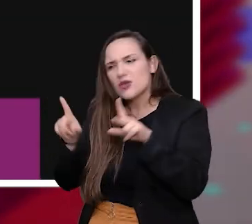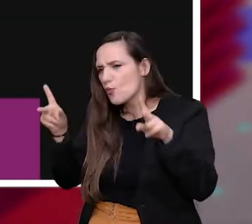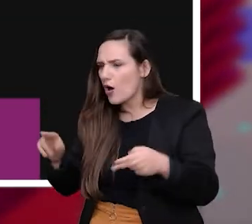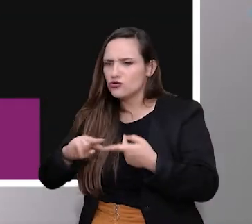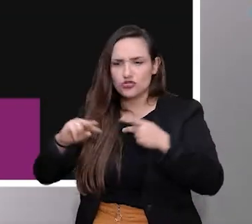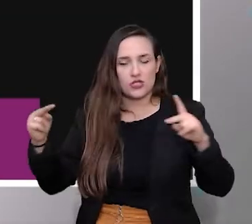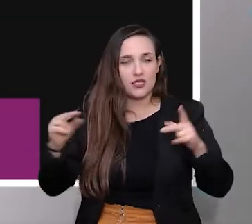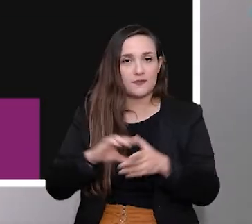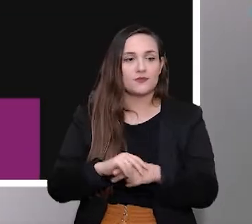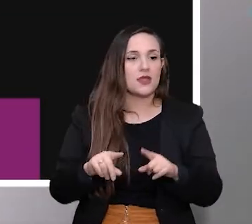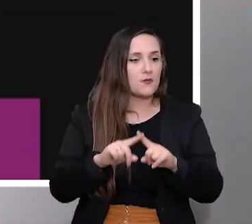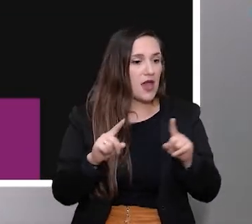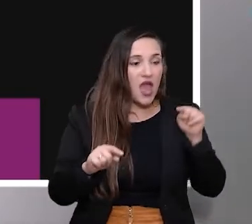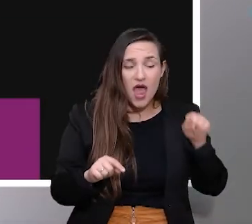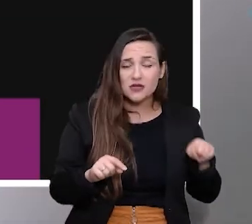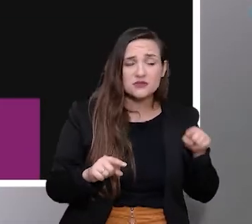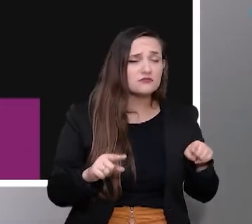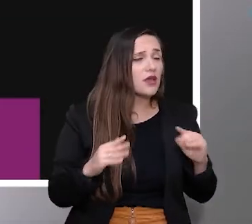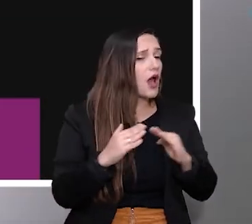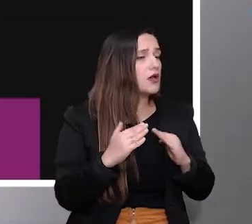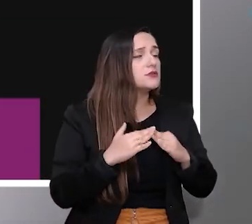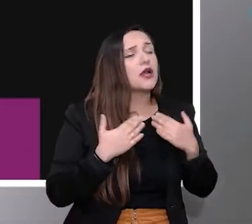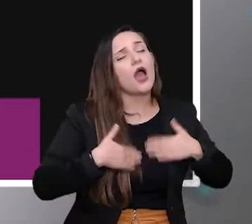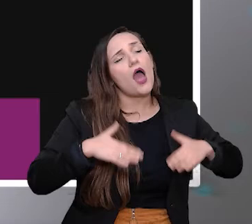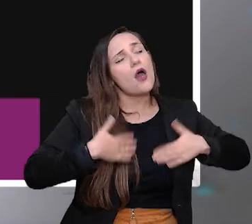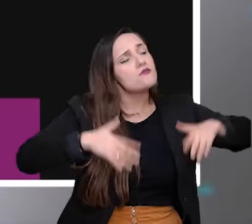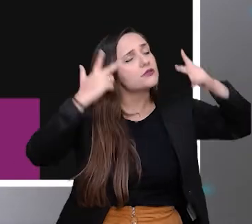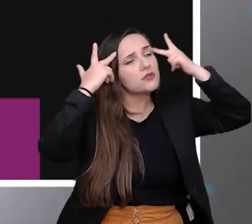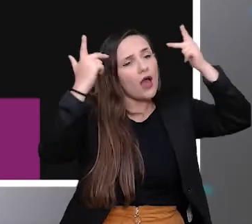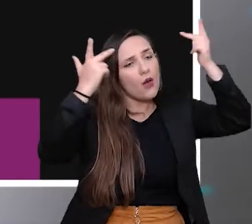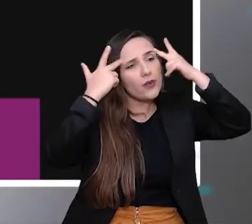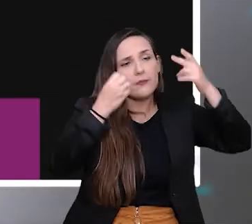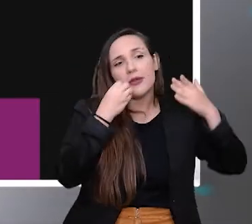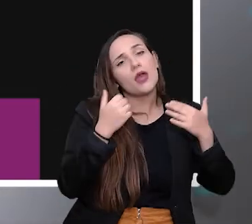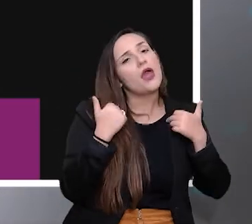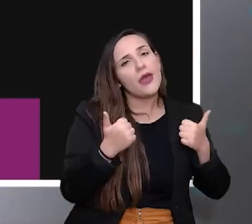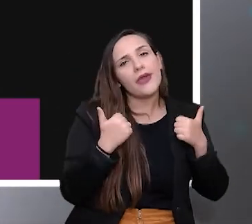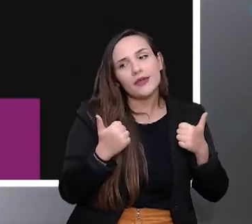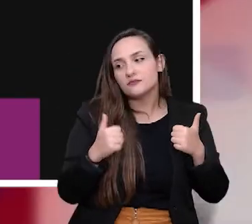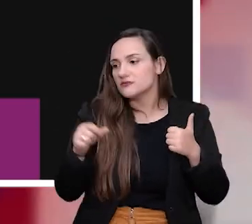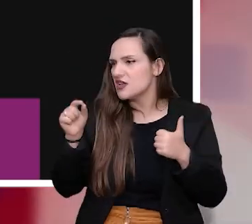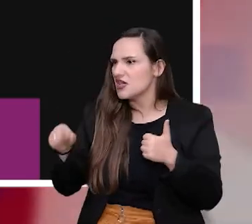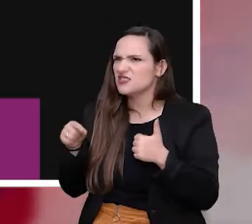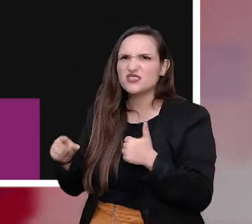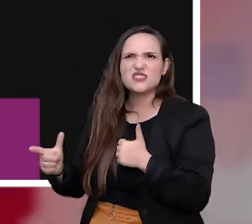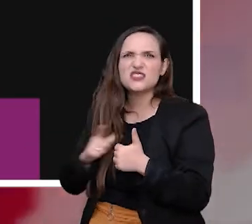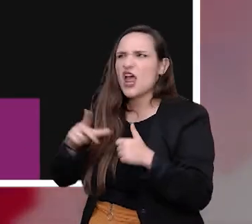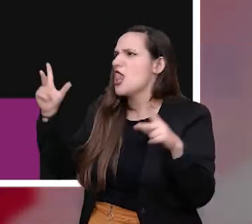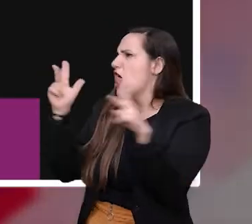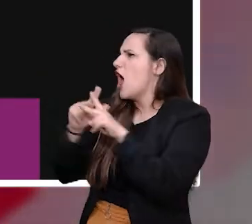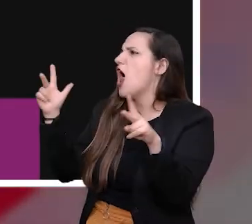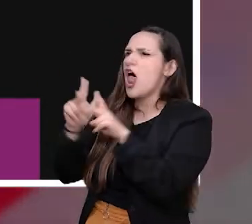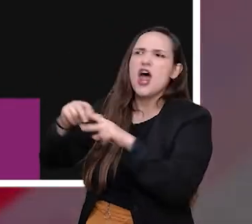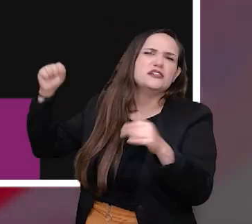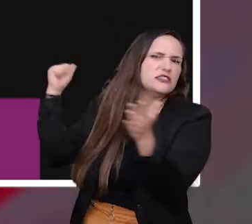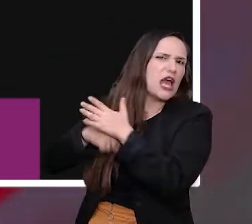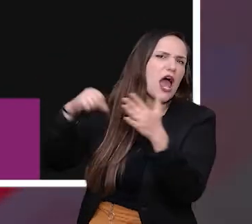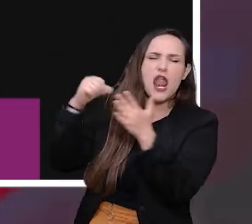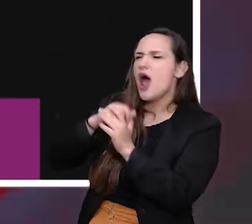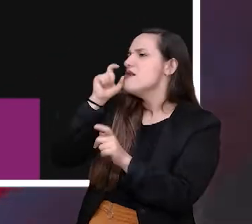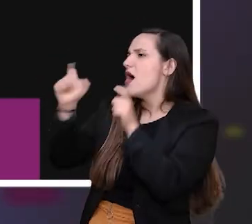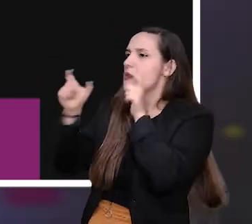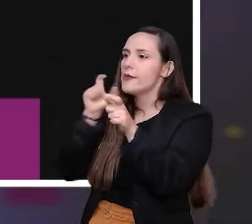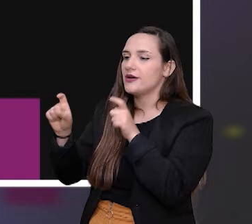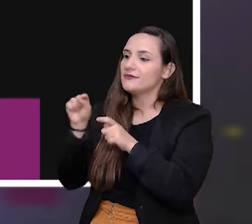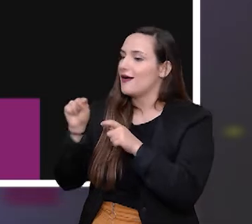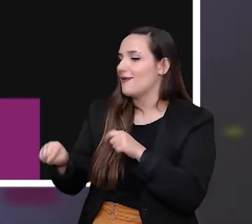de muita briga, de lutas físicas, né? Com certeza, essa segunda criança vai desenvolver mais esses